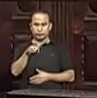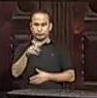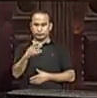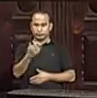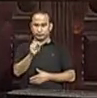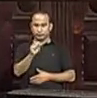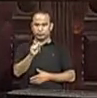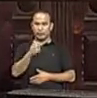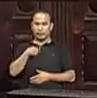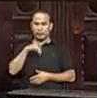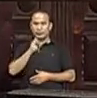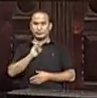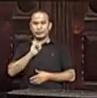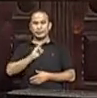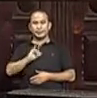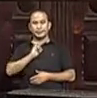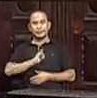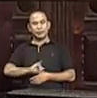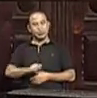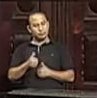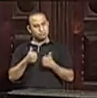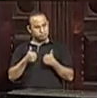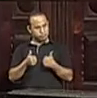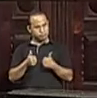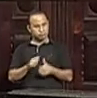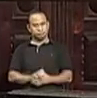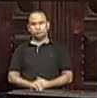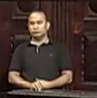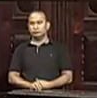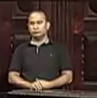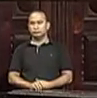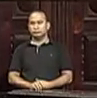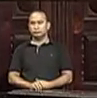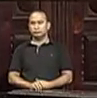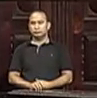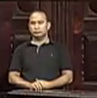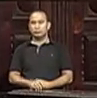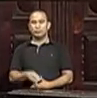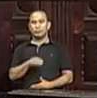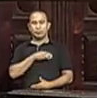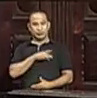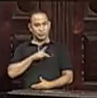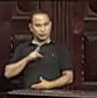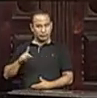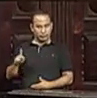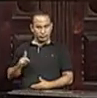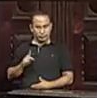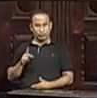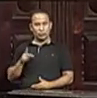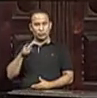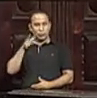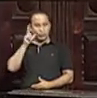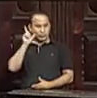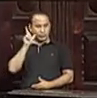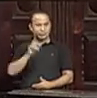uma notícia positiva. O Ministério Público ontem